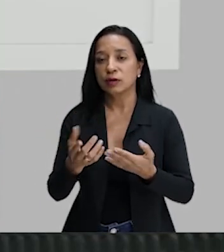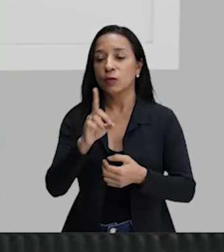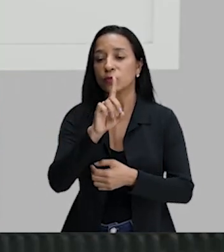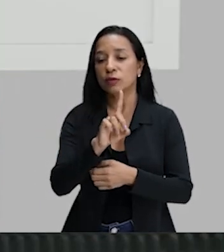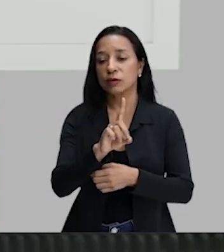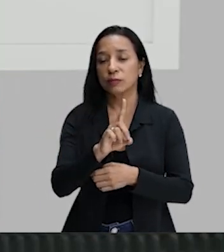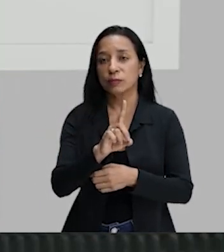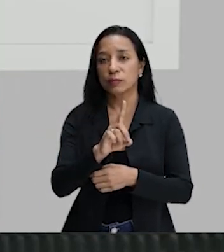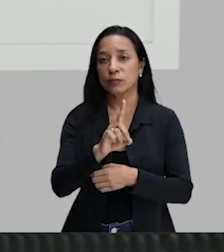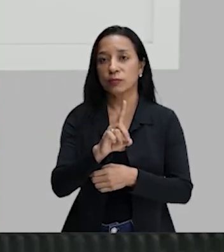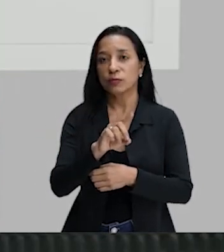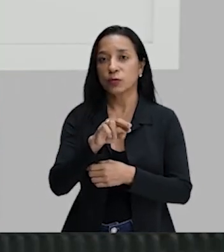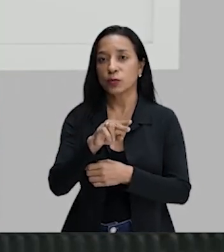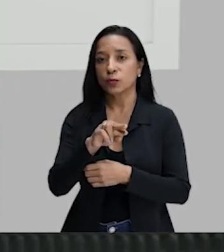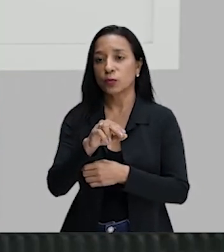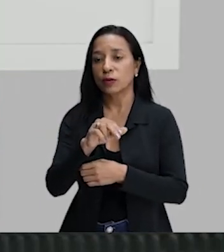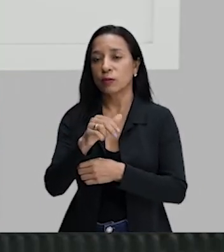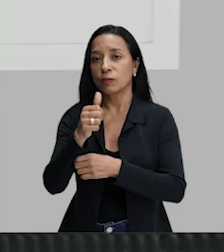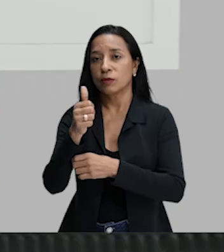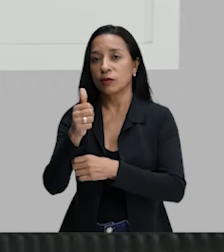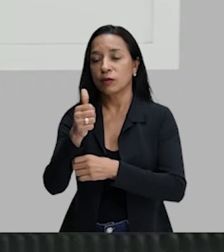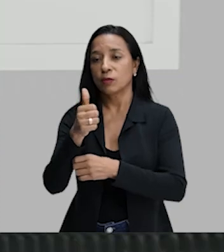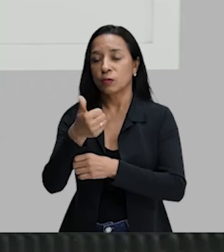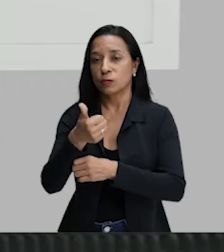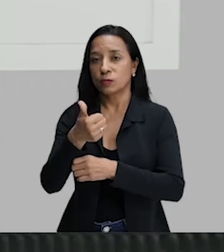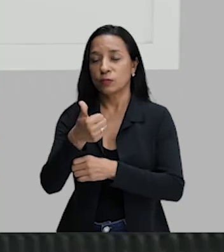delta é igual a 1.